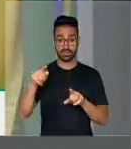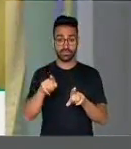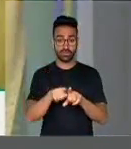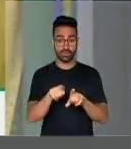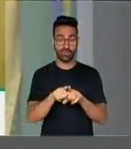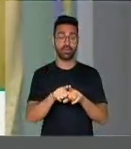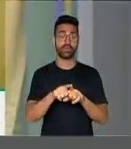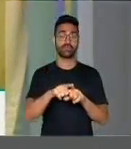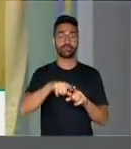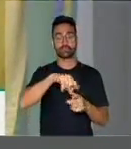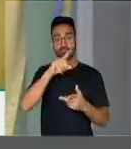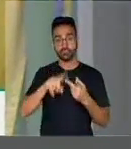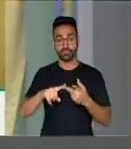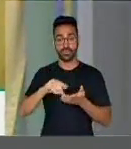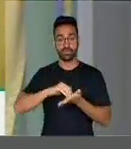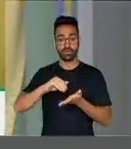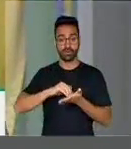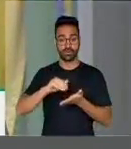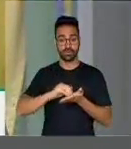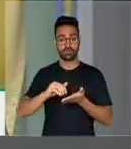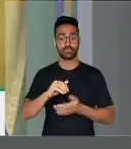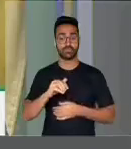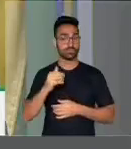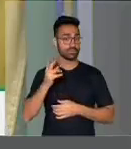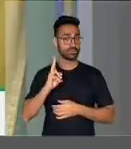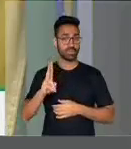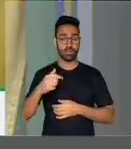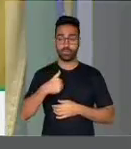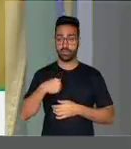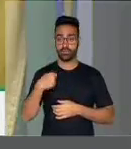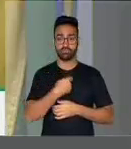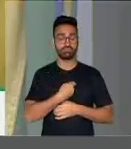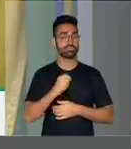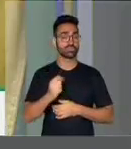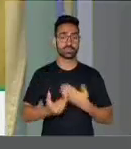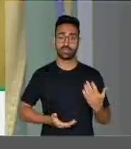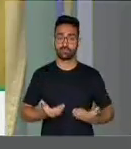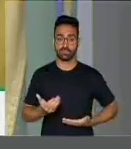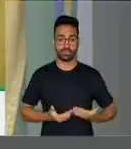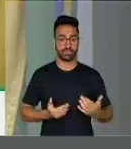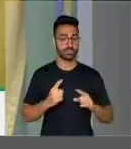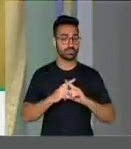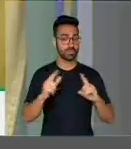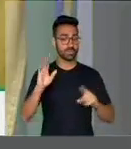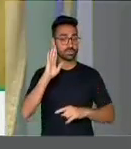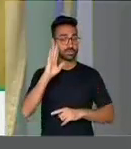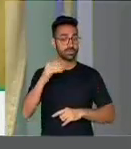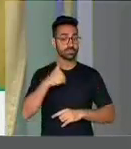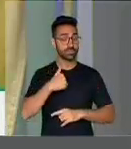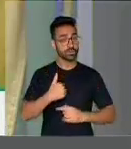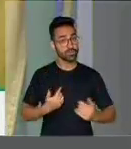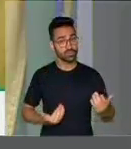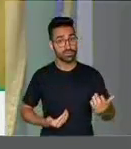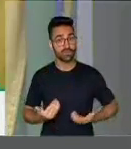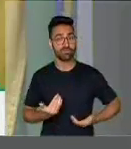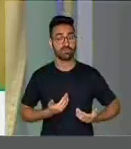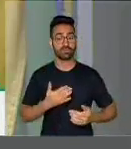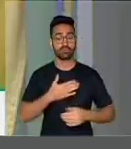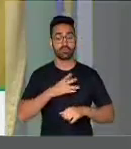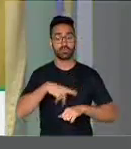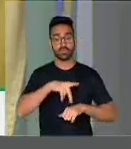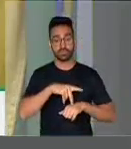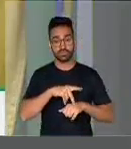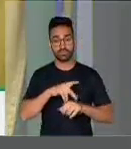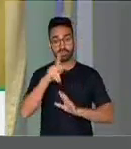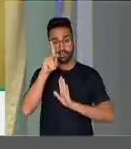por outra vez, secretário de Estado da Fazenda. Sempre servi, mas principalmente acredito que servi ao meu país, com projetos,